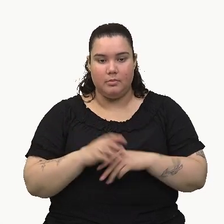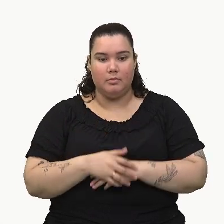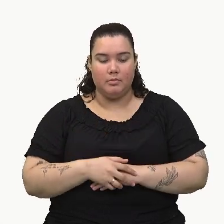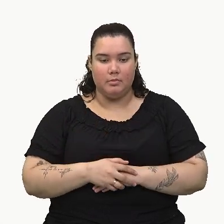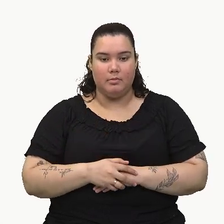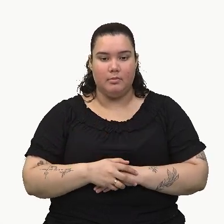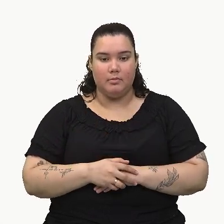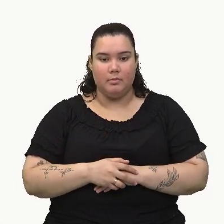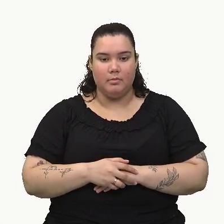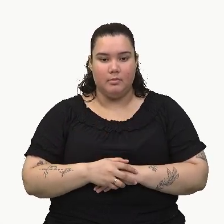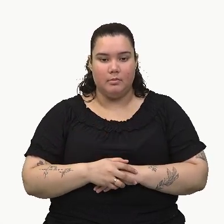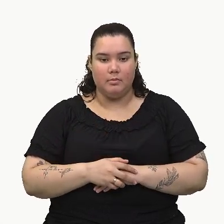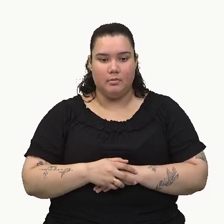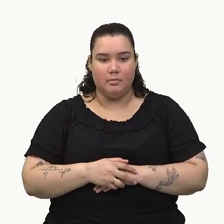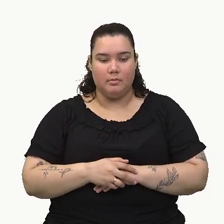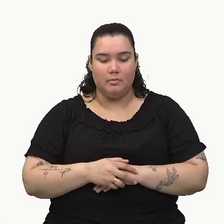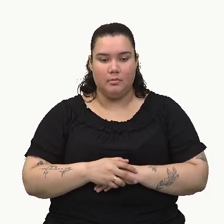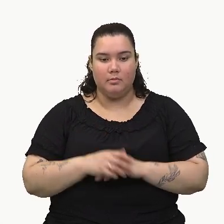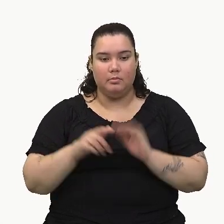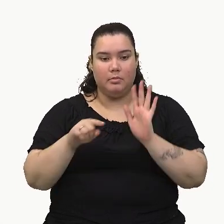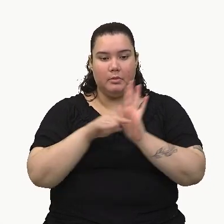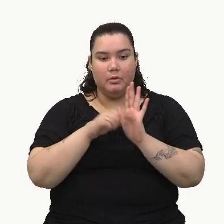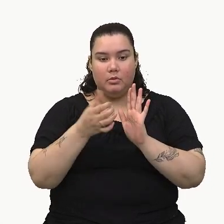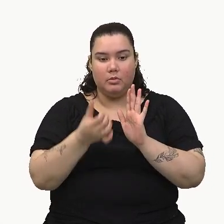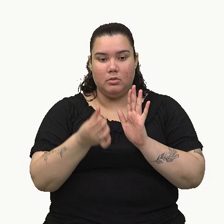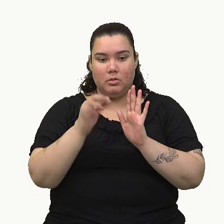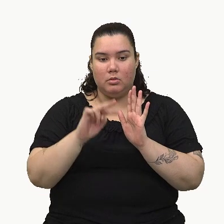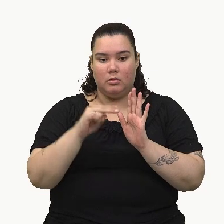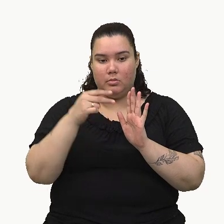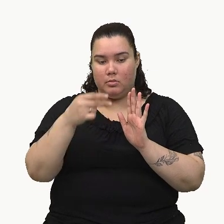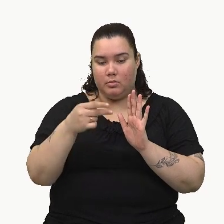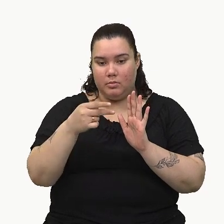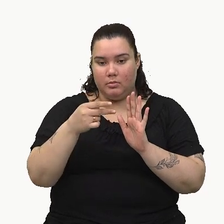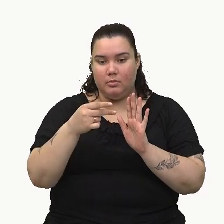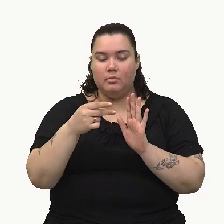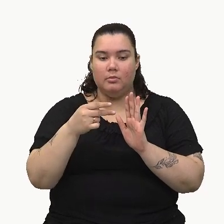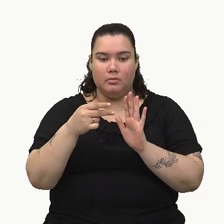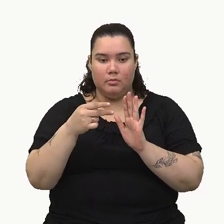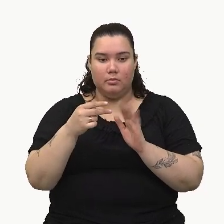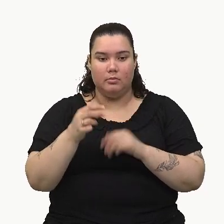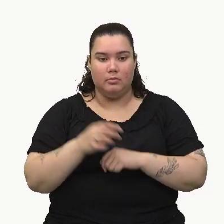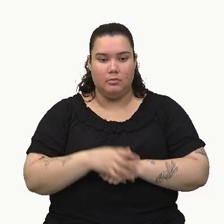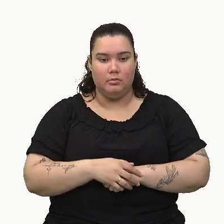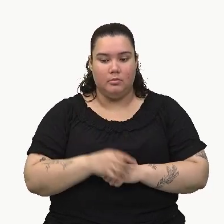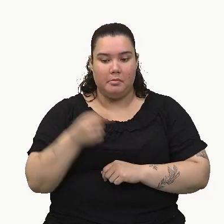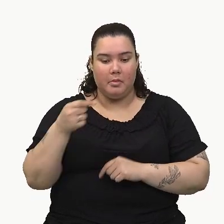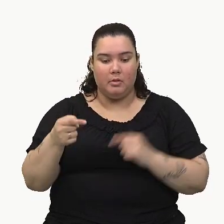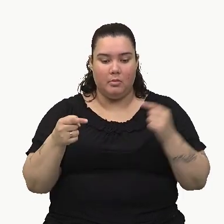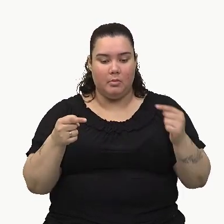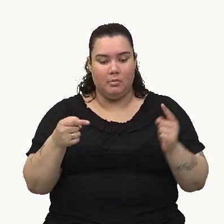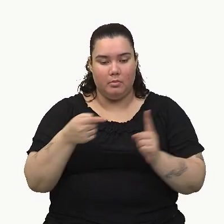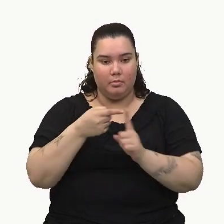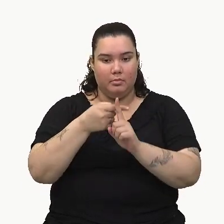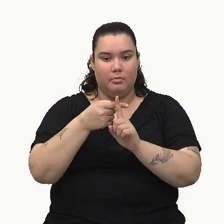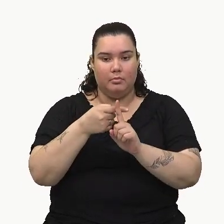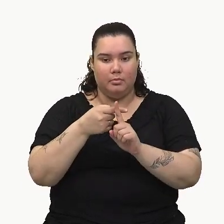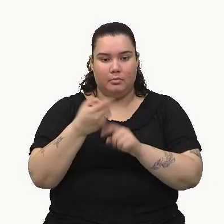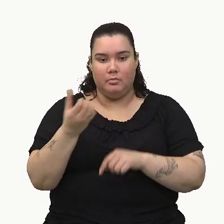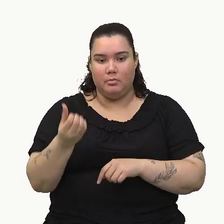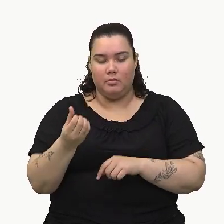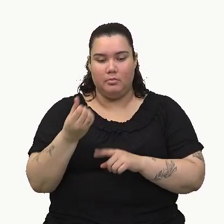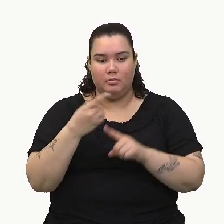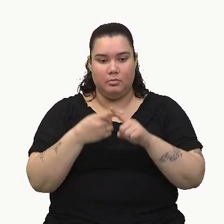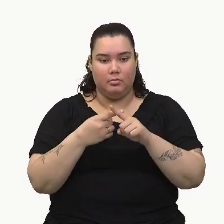Belezinha. Menos 6 ao quadrado é quanto? Horas. Menos com menos é mais. 6